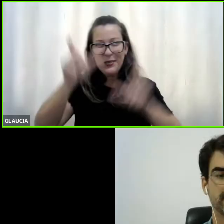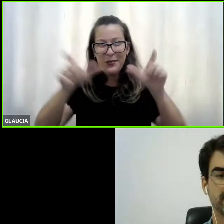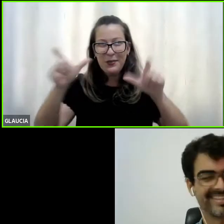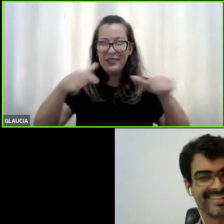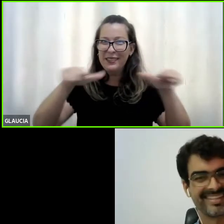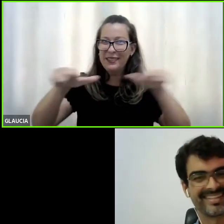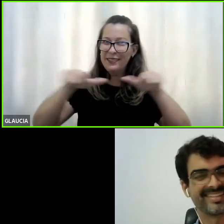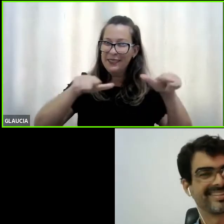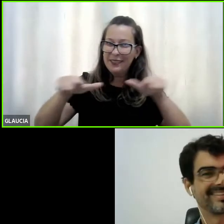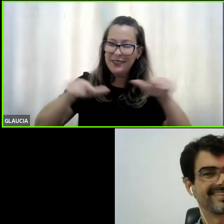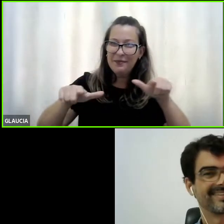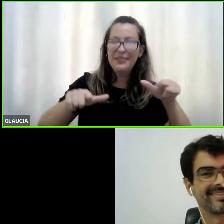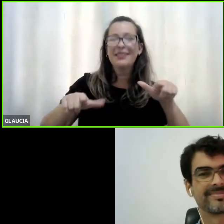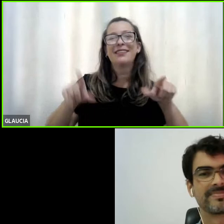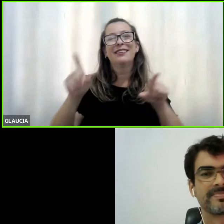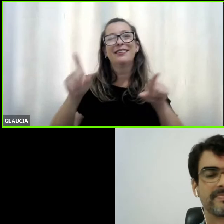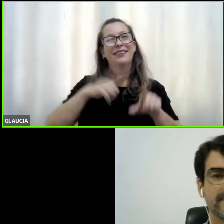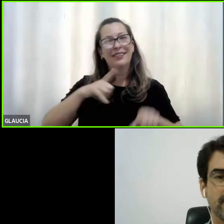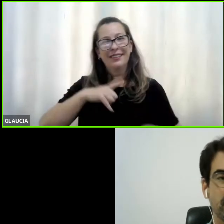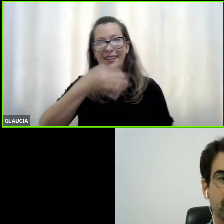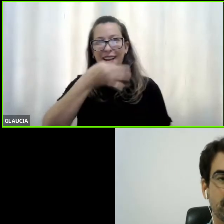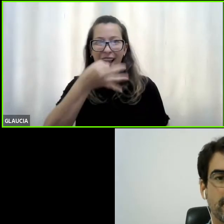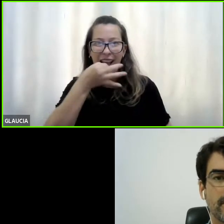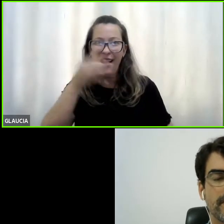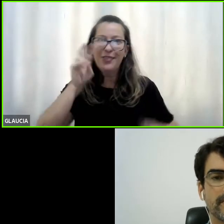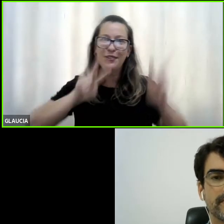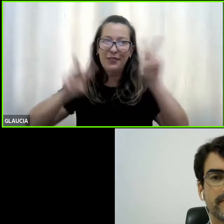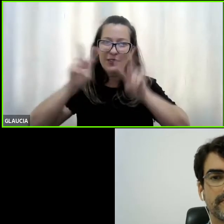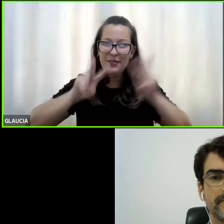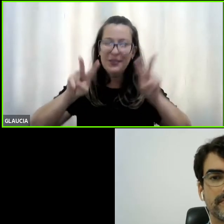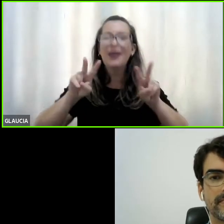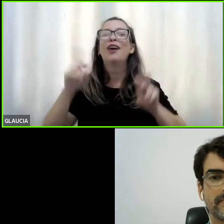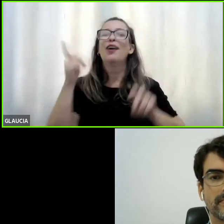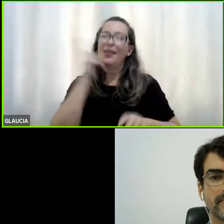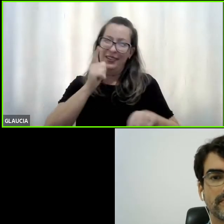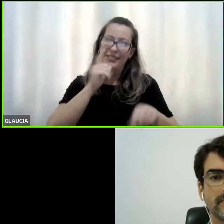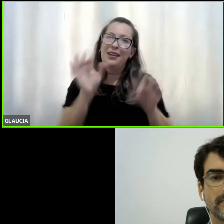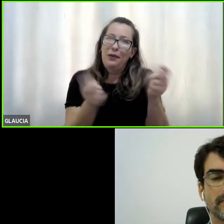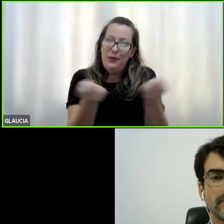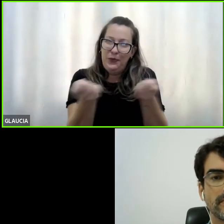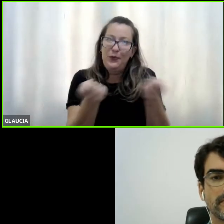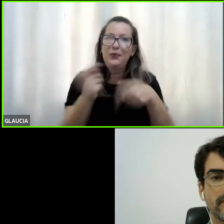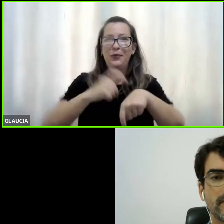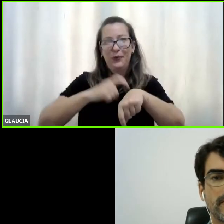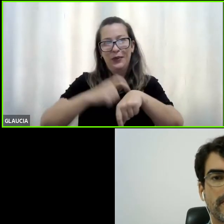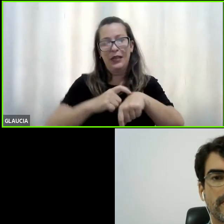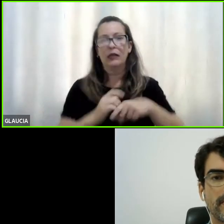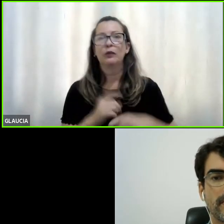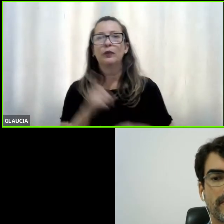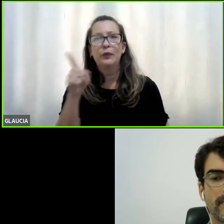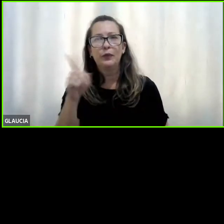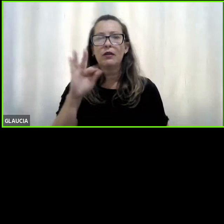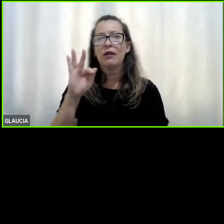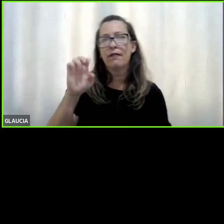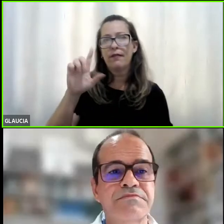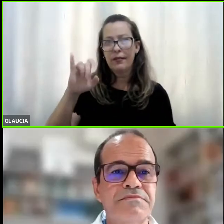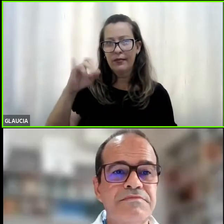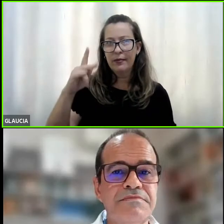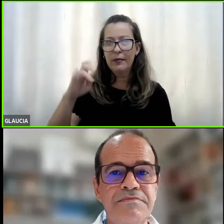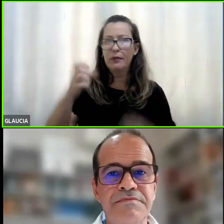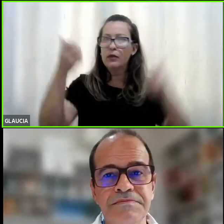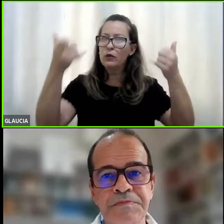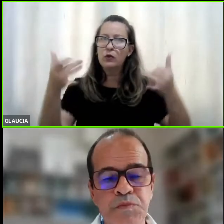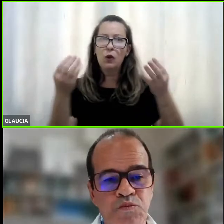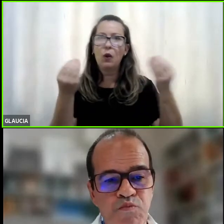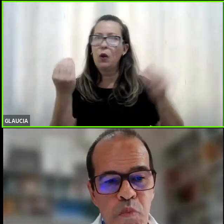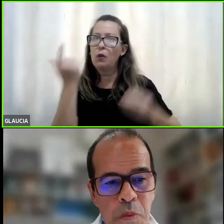o Felipe trouxe uma ideia tão interessante, né? Que é o trabalho multicêntrico. Como é que a gente consegue fazer efetivamente um trabalho em rede, né? Um